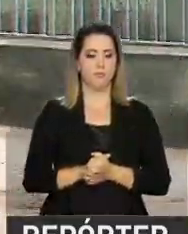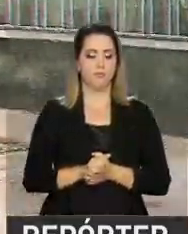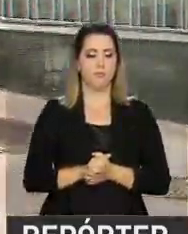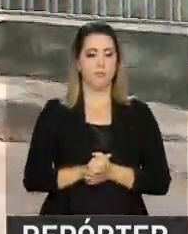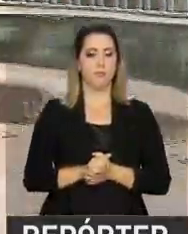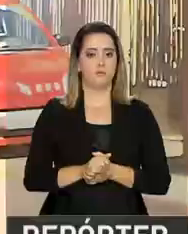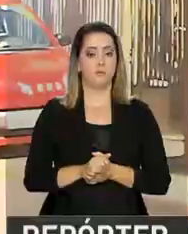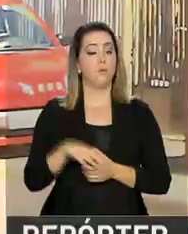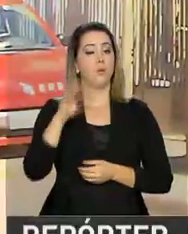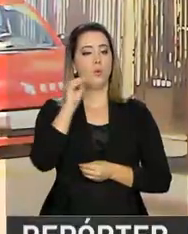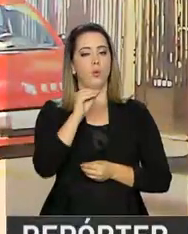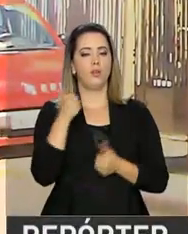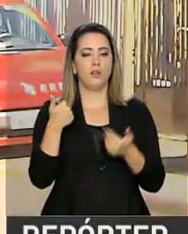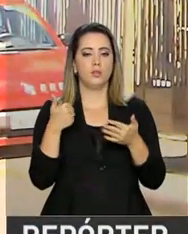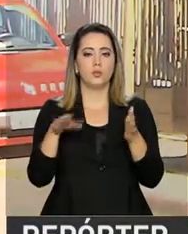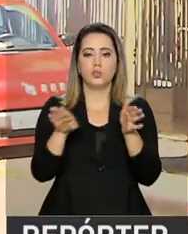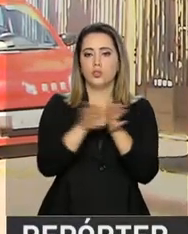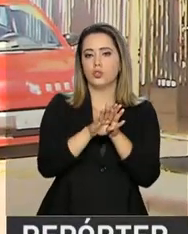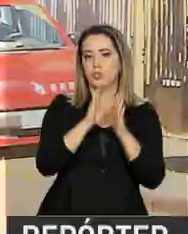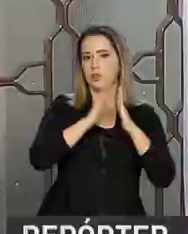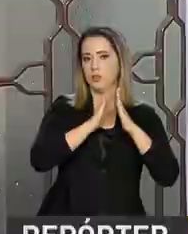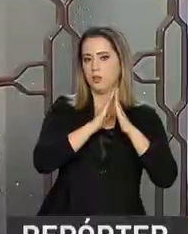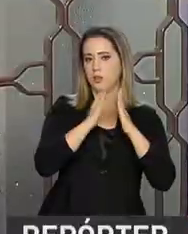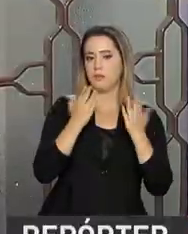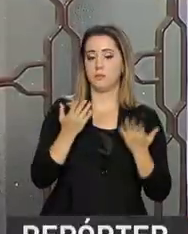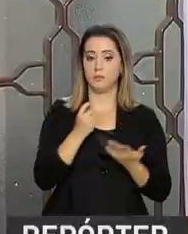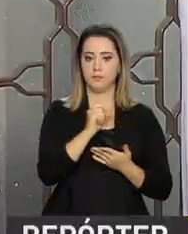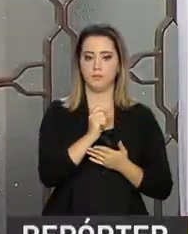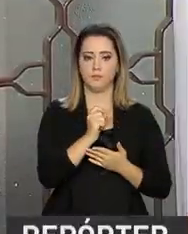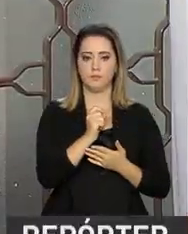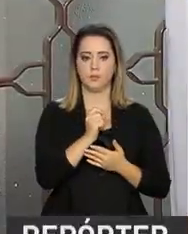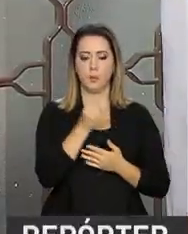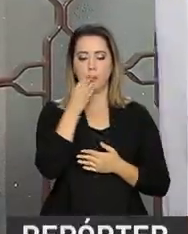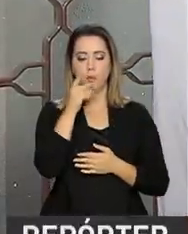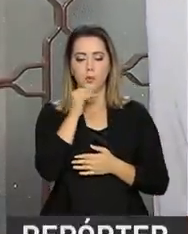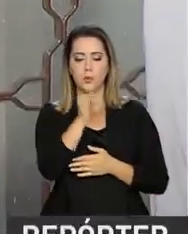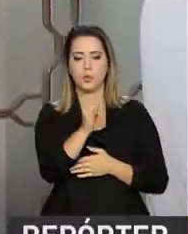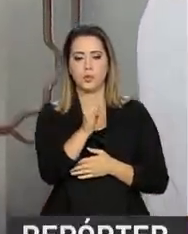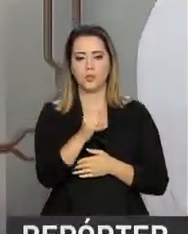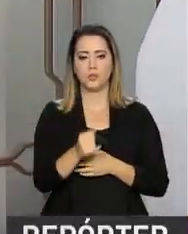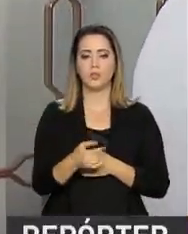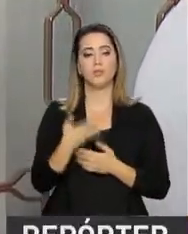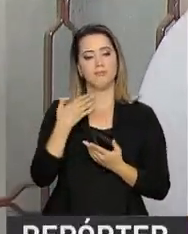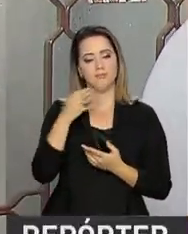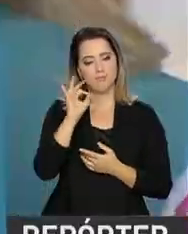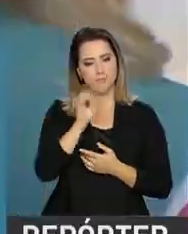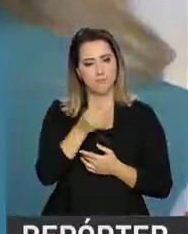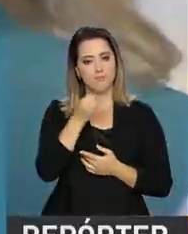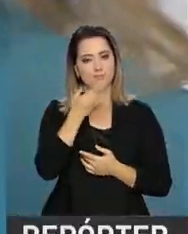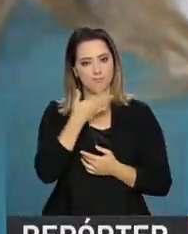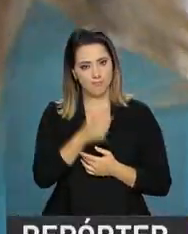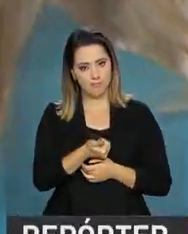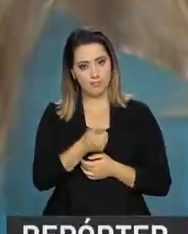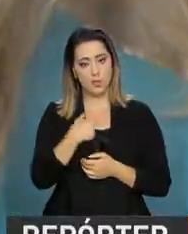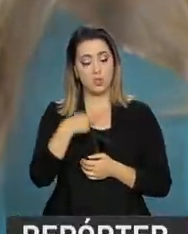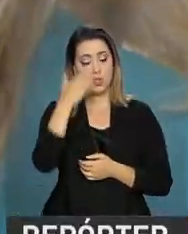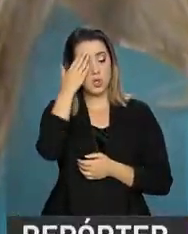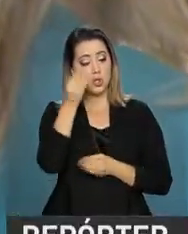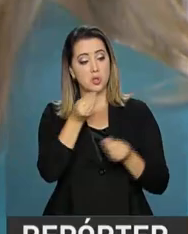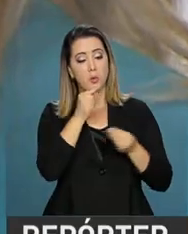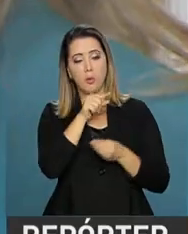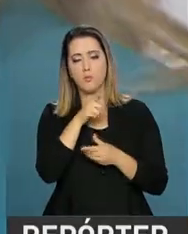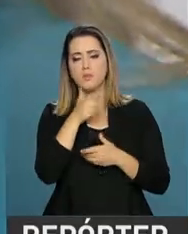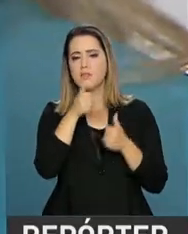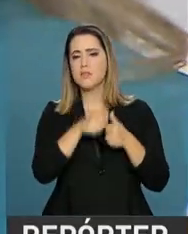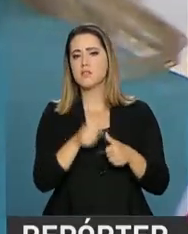Cuidado que bate a porta e entra em casa. Bom dia, dona Laura. Tudo bem? Bom, tudo bem. A gente quer saber como é que a senhora está, se